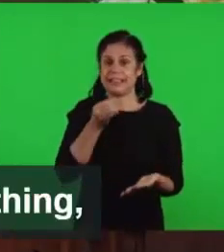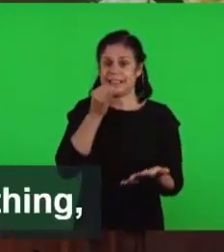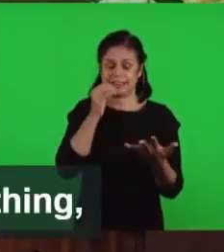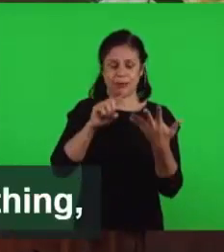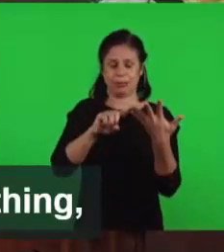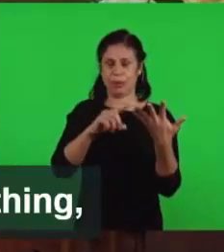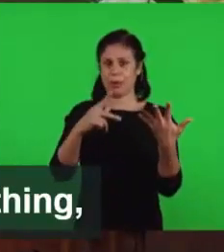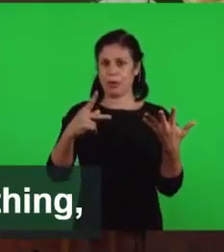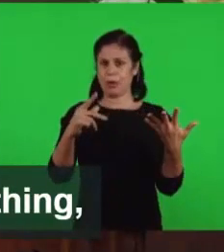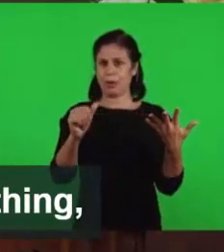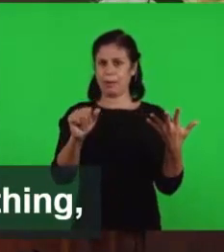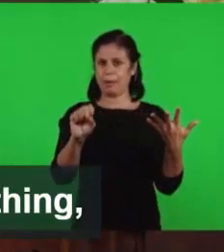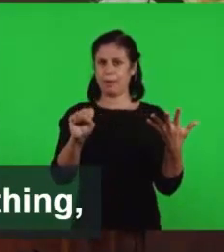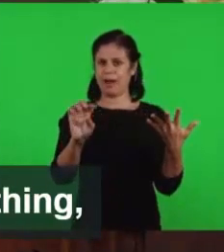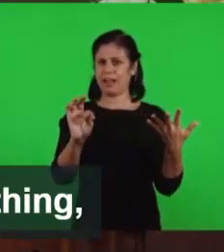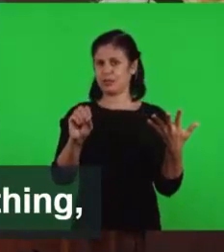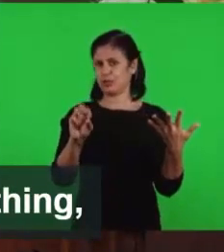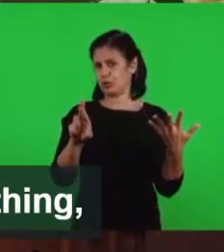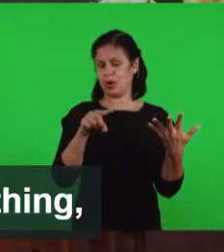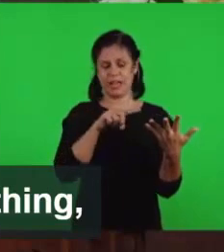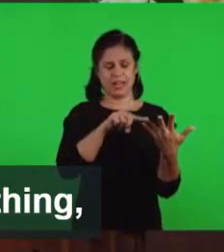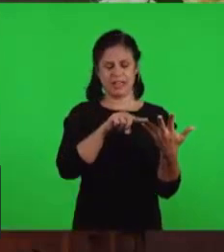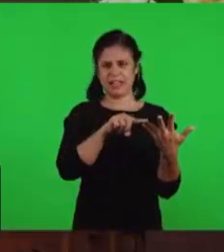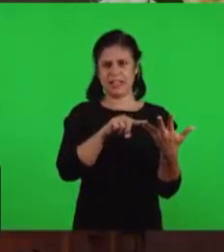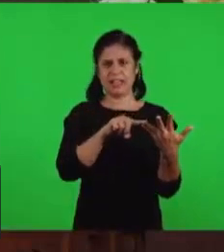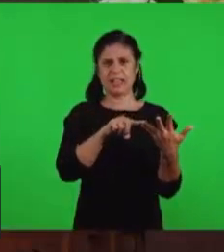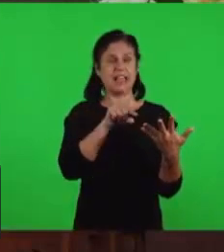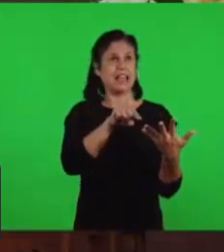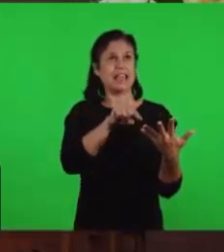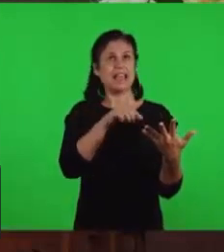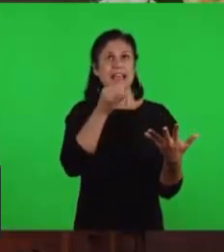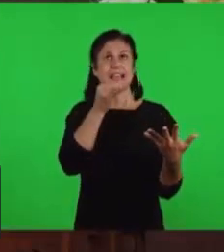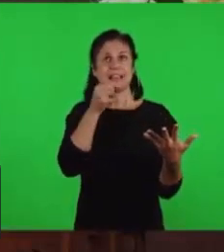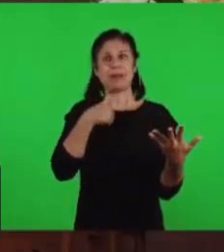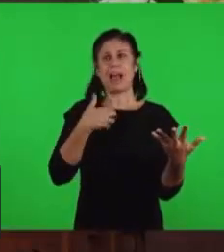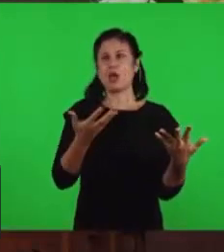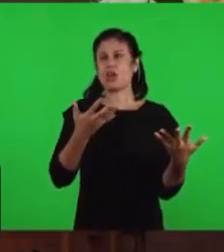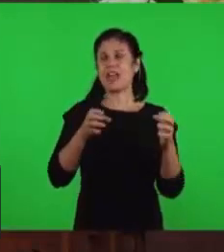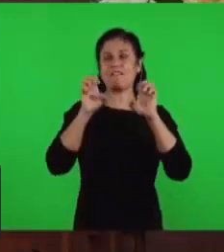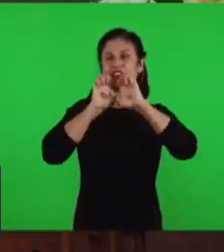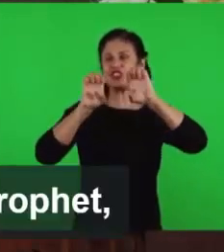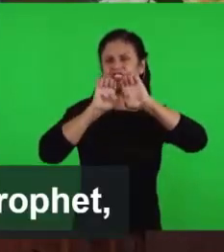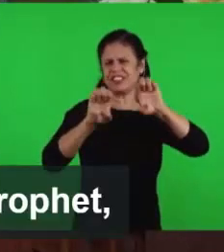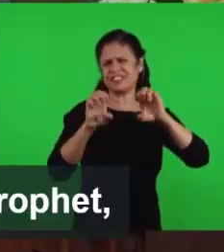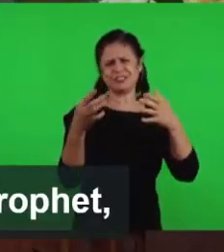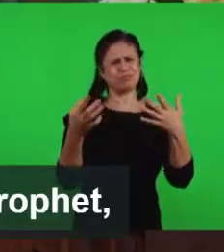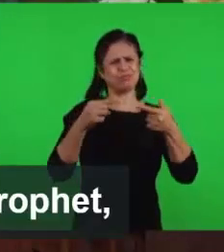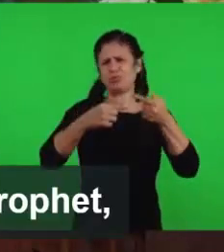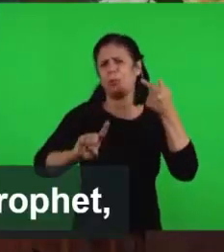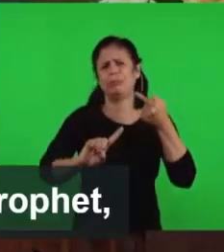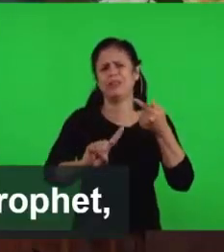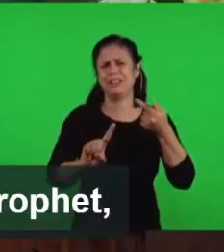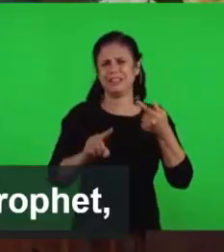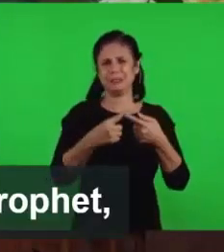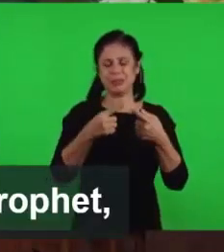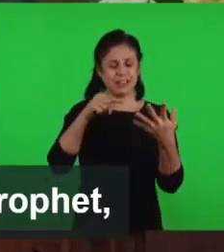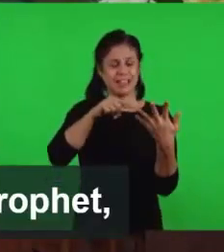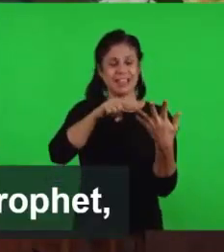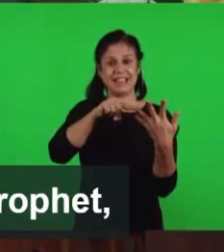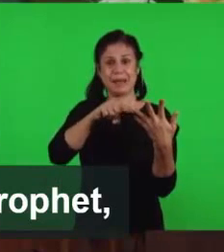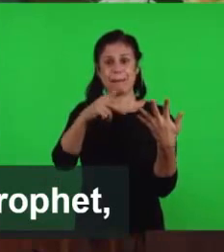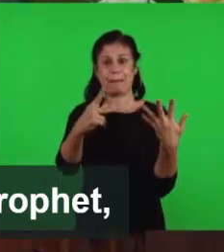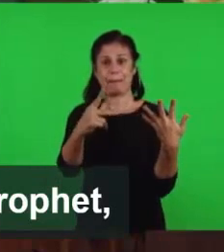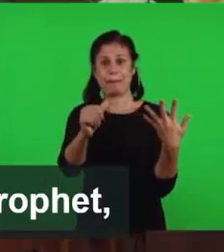quer ser Evangelista ele pode ser ele pode ser doutrina na igreja em Pontos agora na sequência então